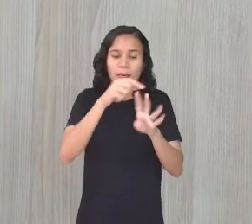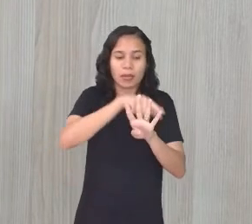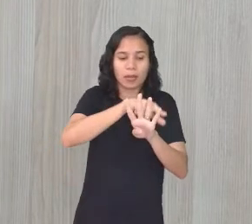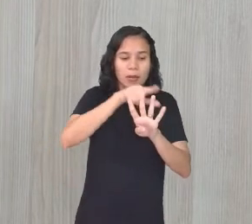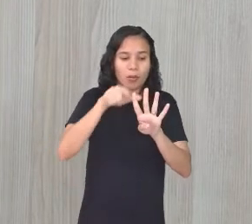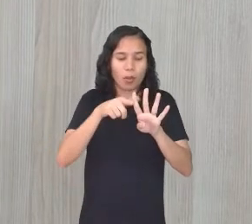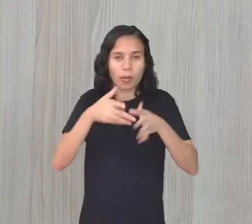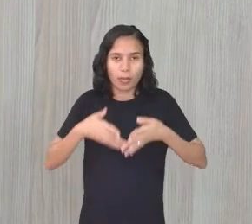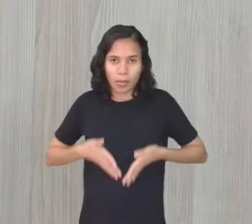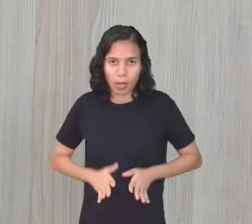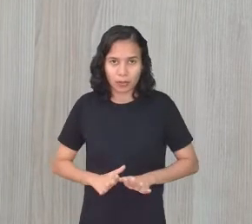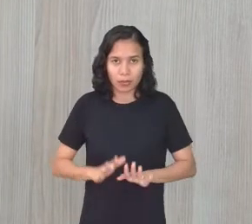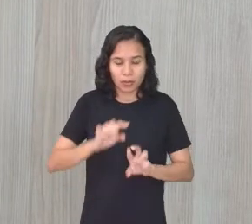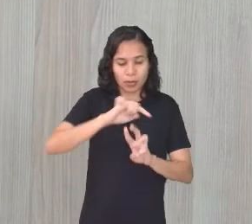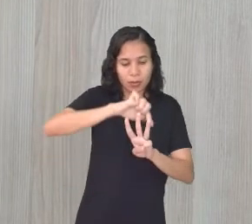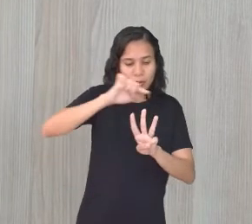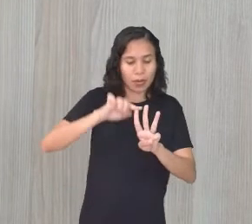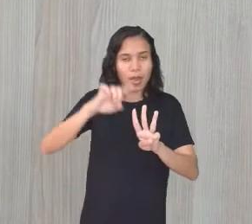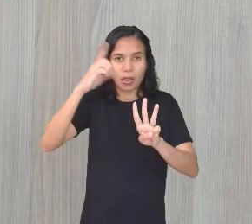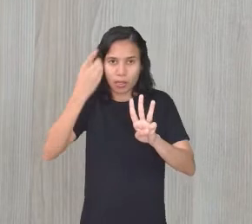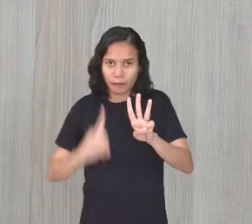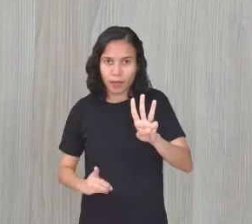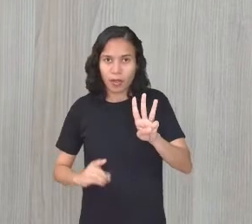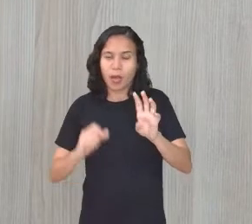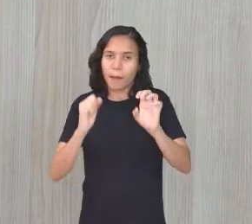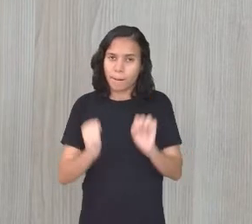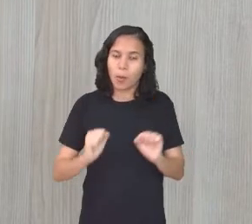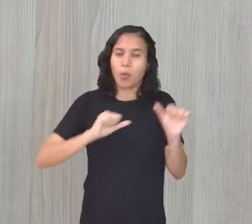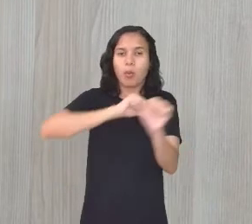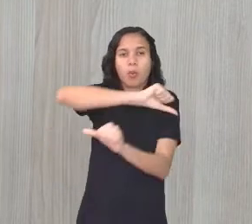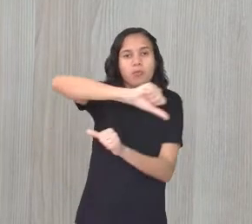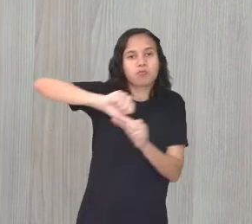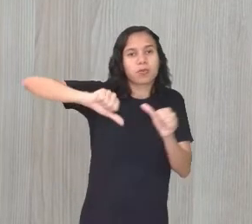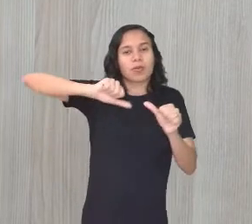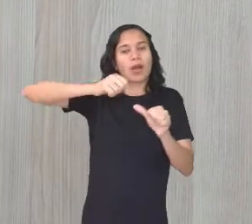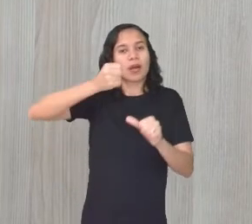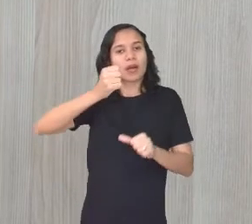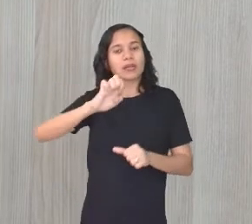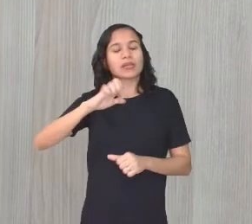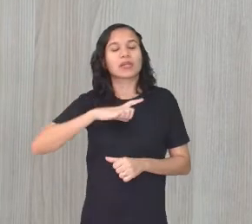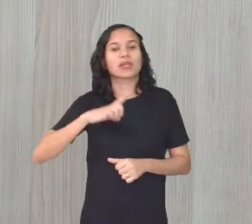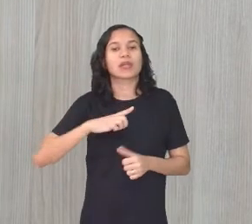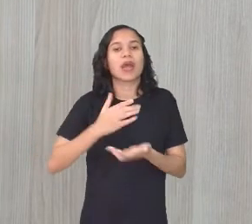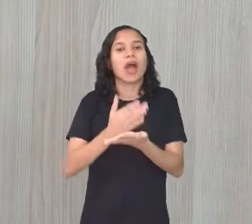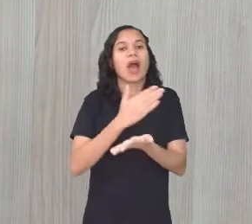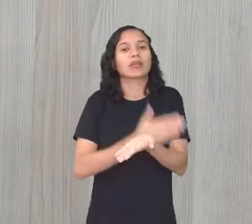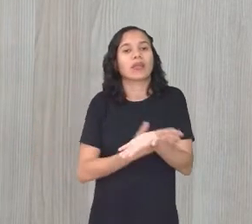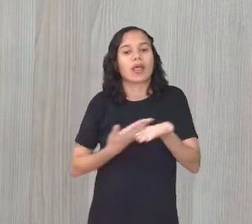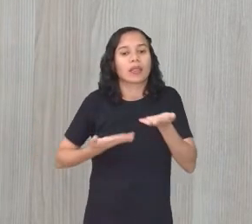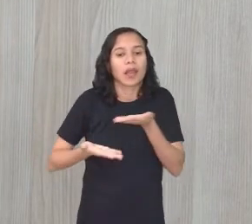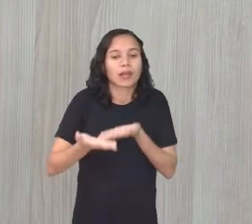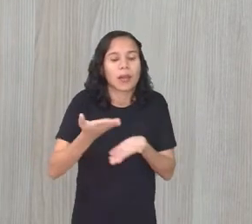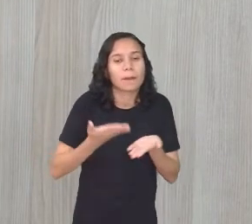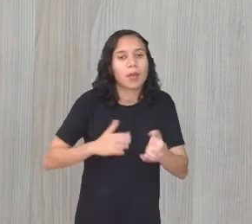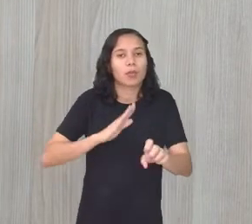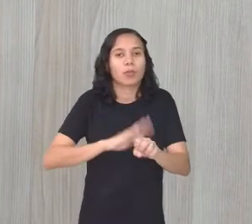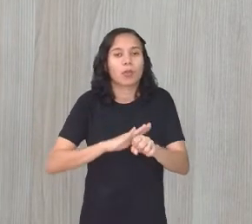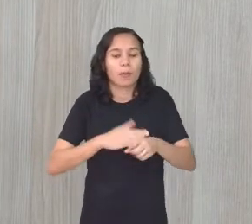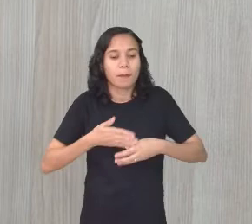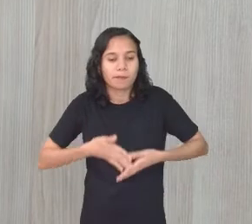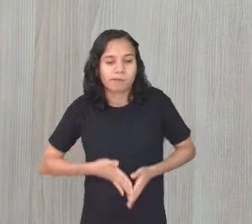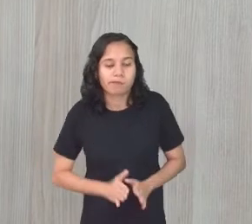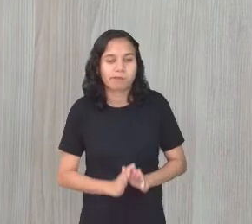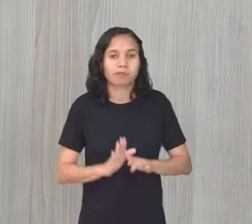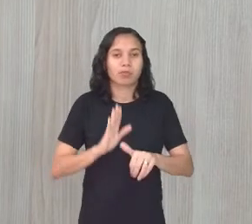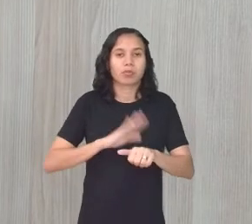que nascem, 3 são deficientes, eles poderiam reverter o quadro se eles tivessem a prevenção no momento do nascimento, no momento